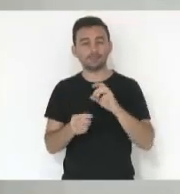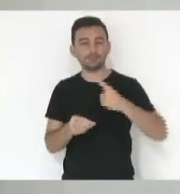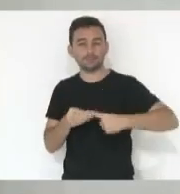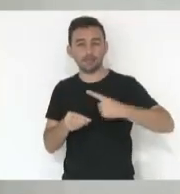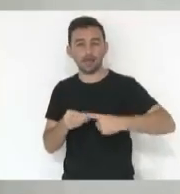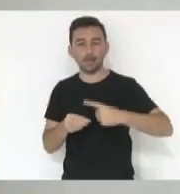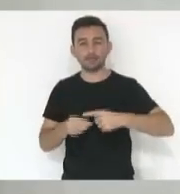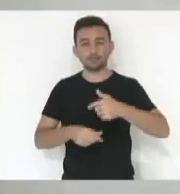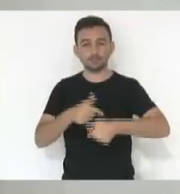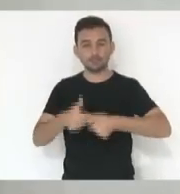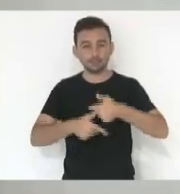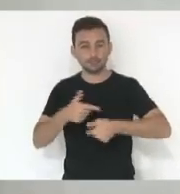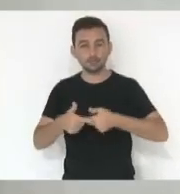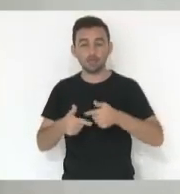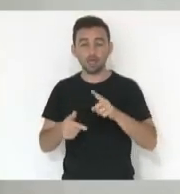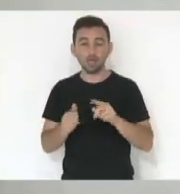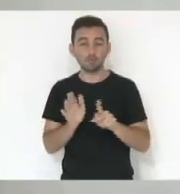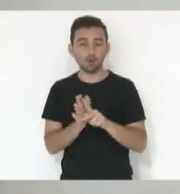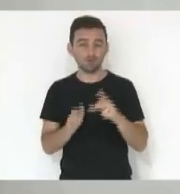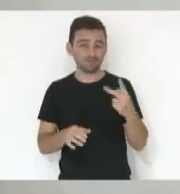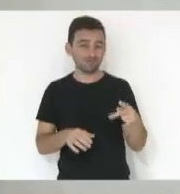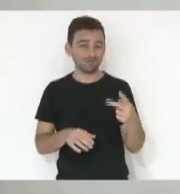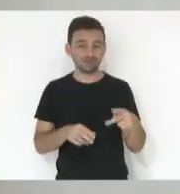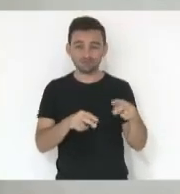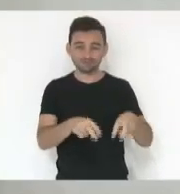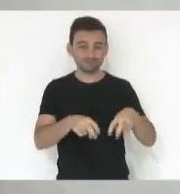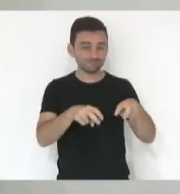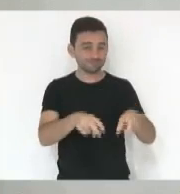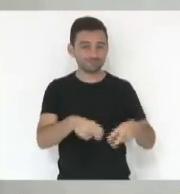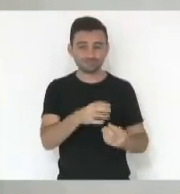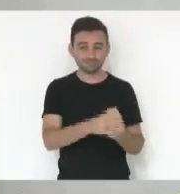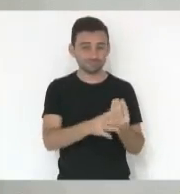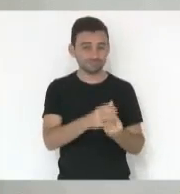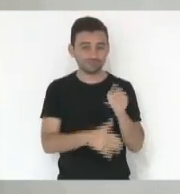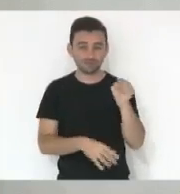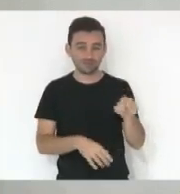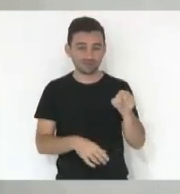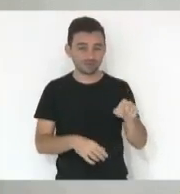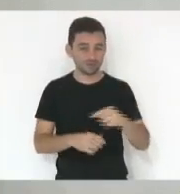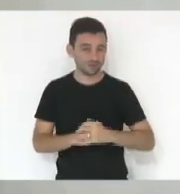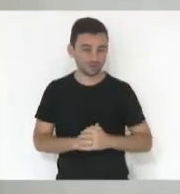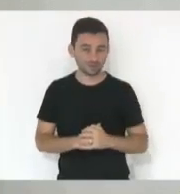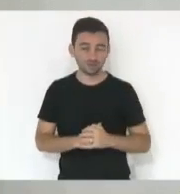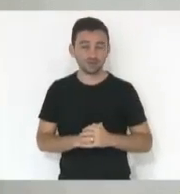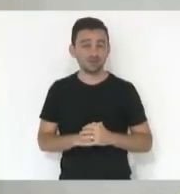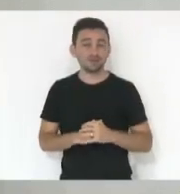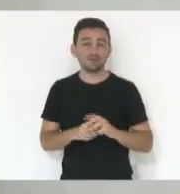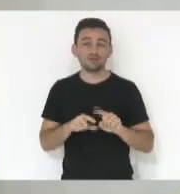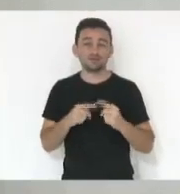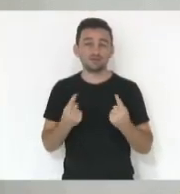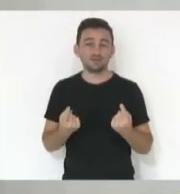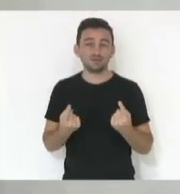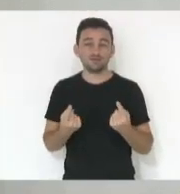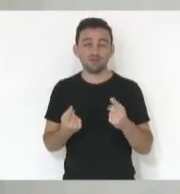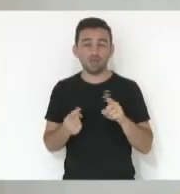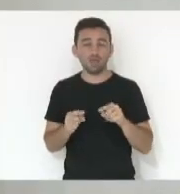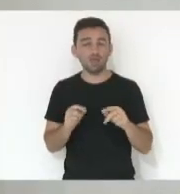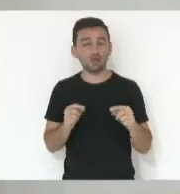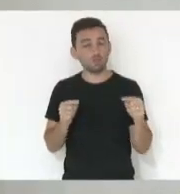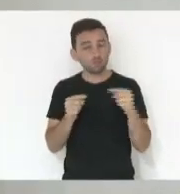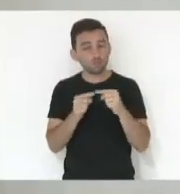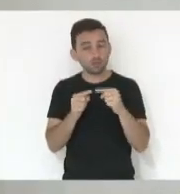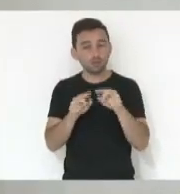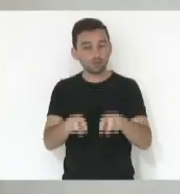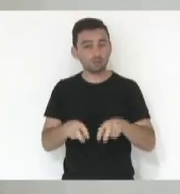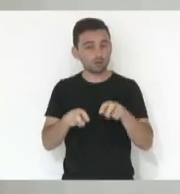produzidos por produtores do interior, por agricultores. E todos contribuem com o Fundo Rural, que é